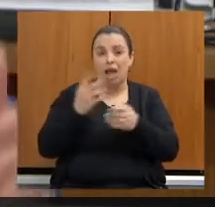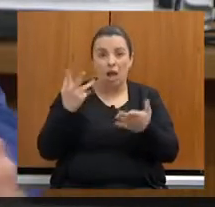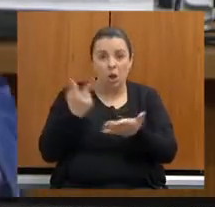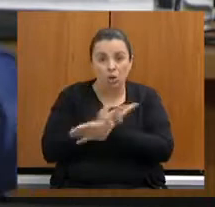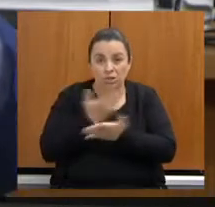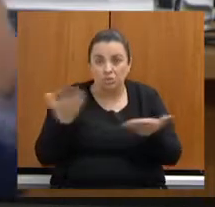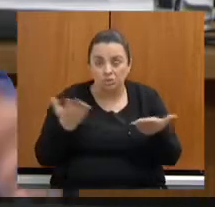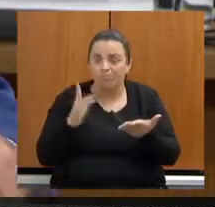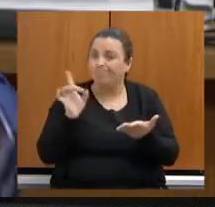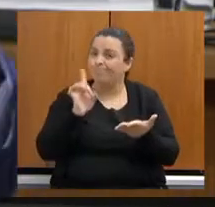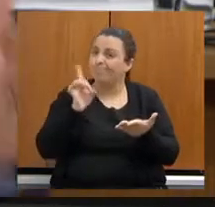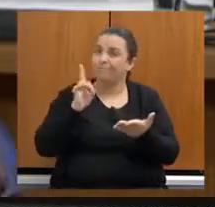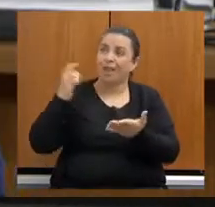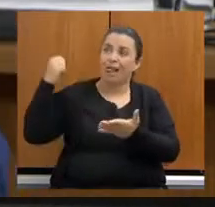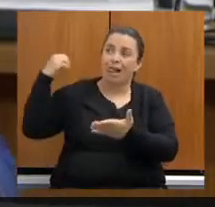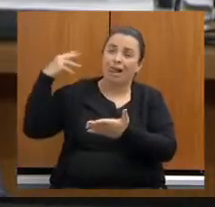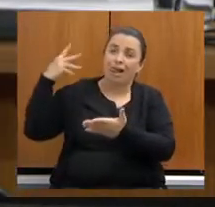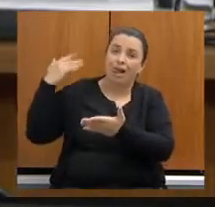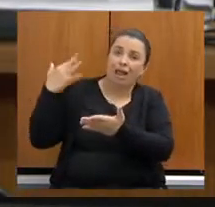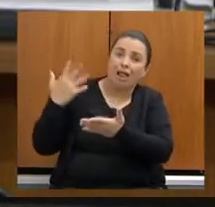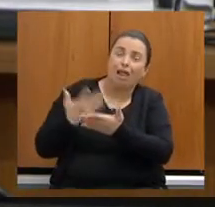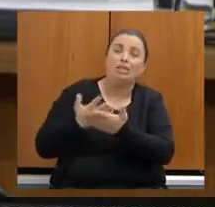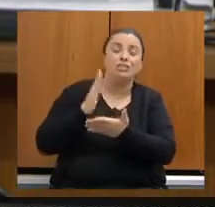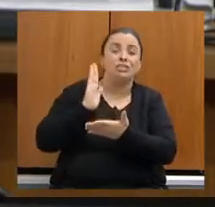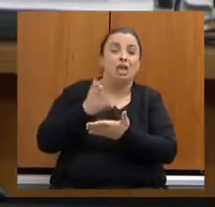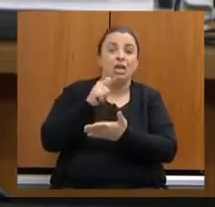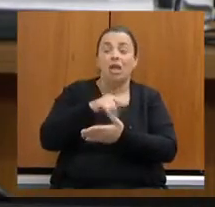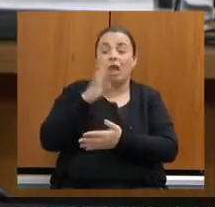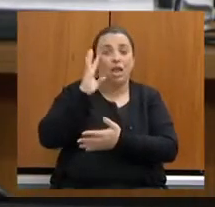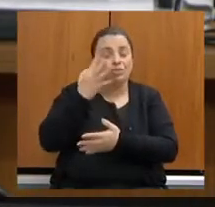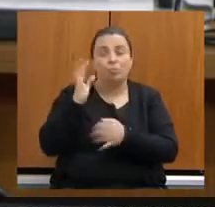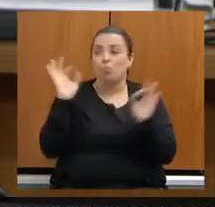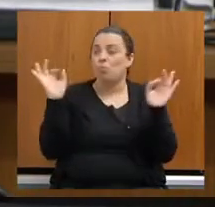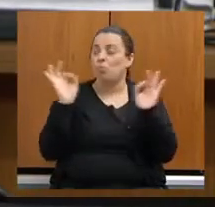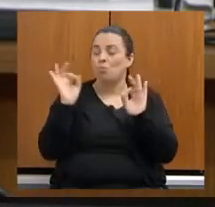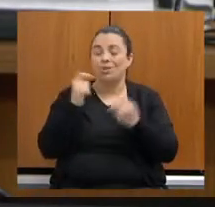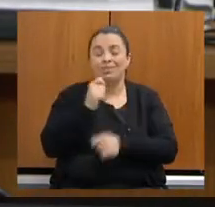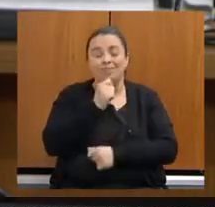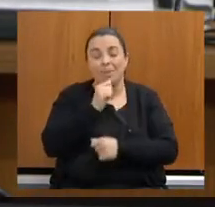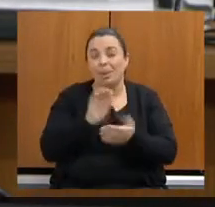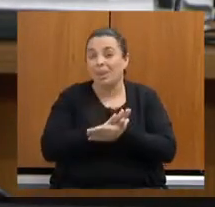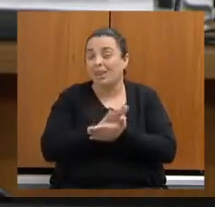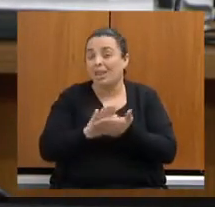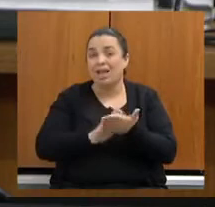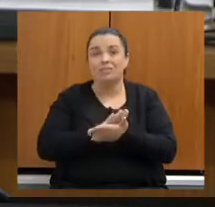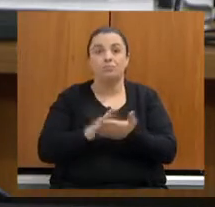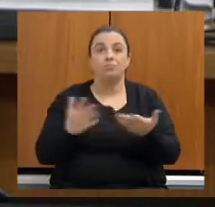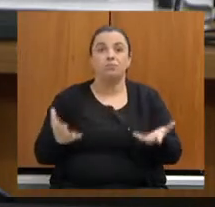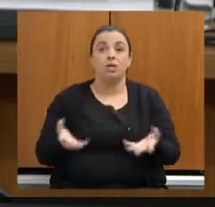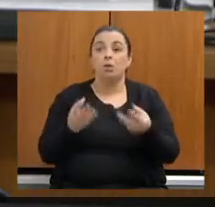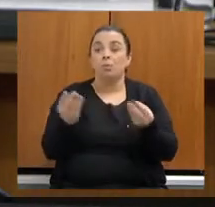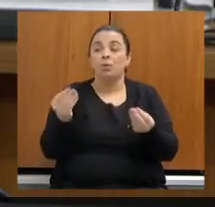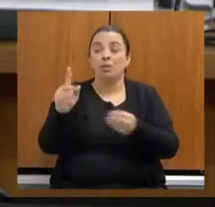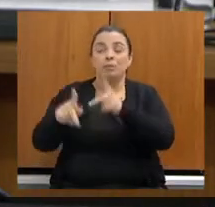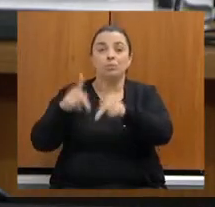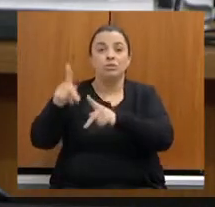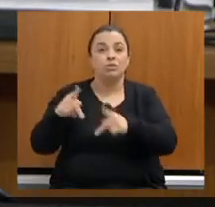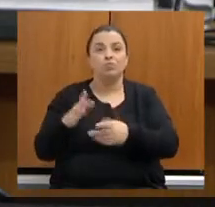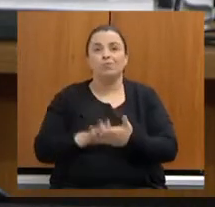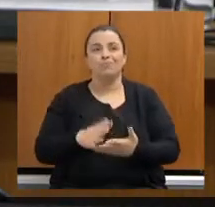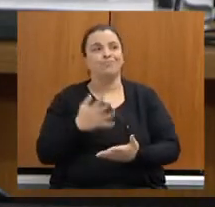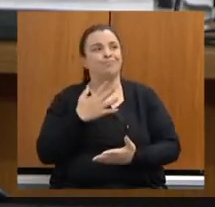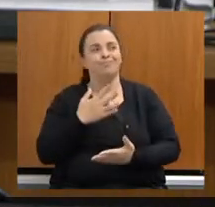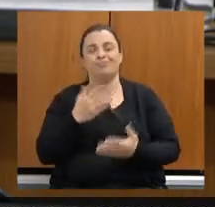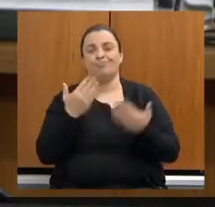paralisada e não se resolve e não se resolve nós resolve isso muitas vezes faz com que as pessoas desacreditarem do poder